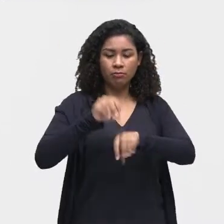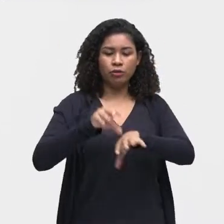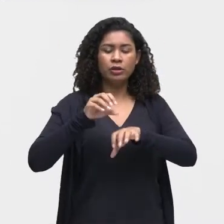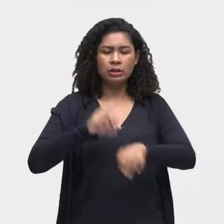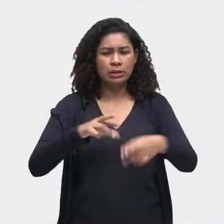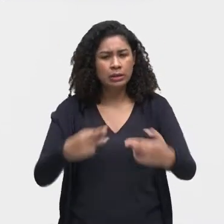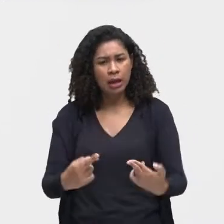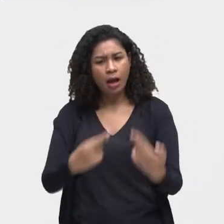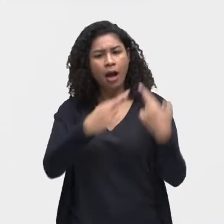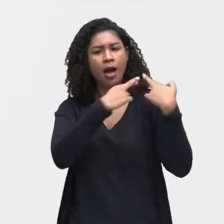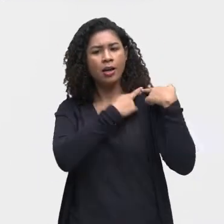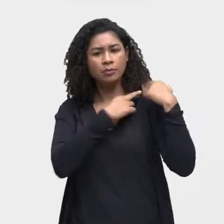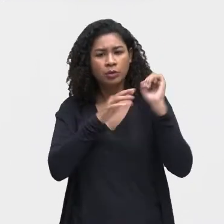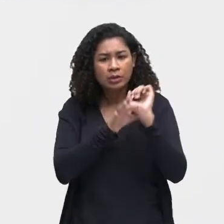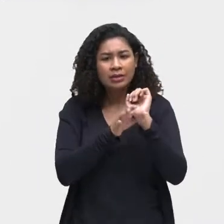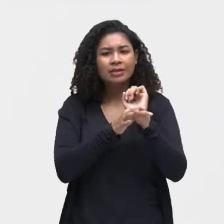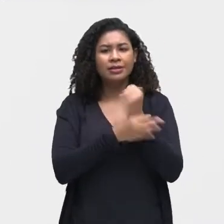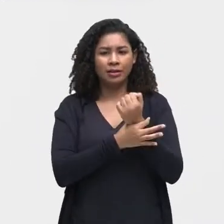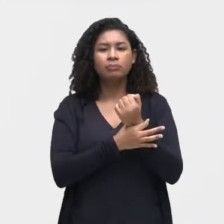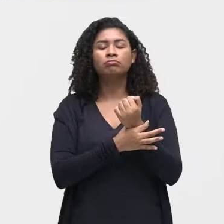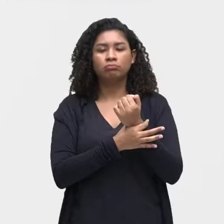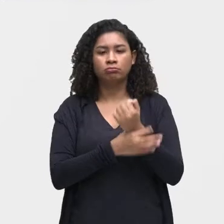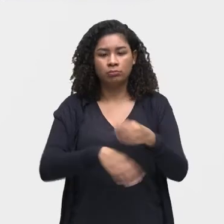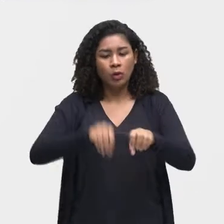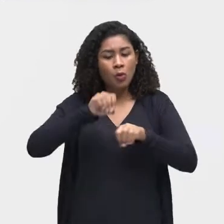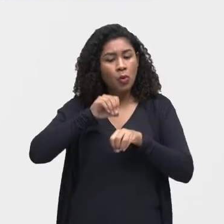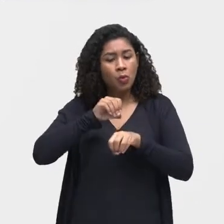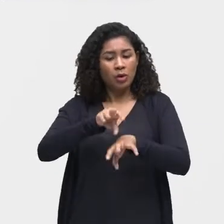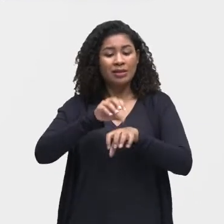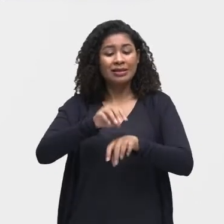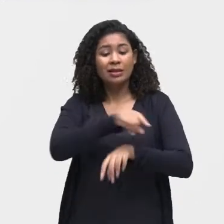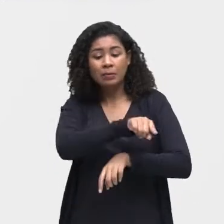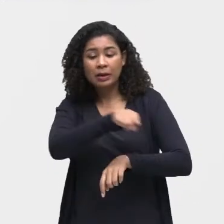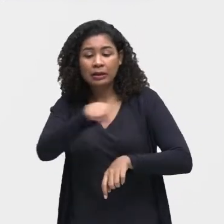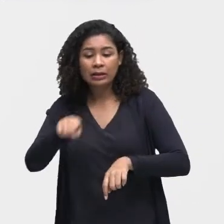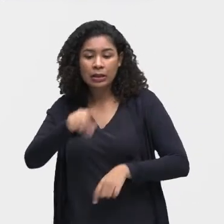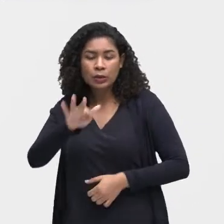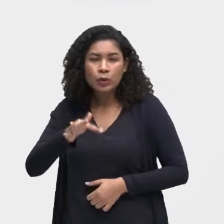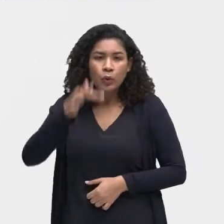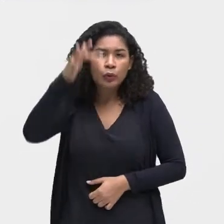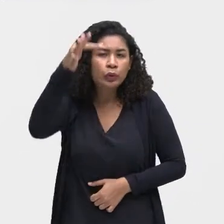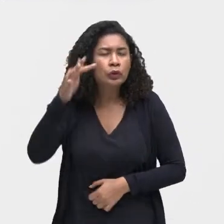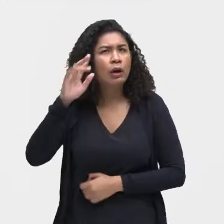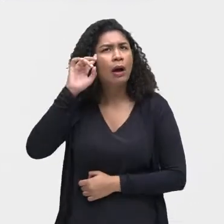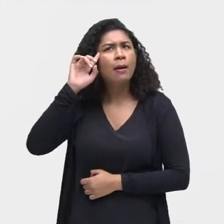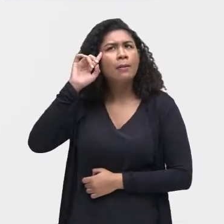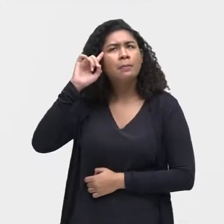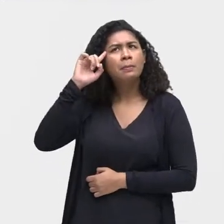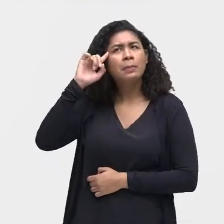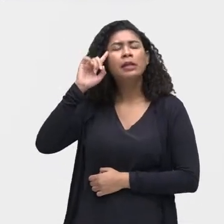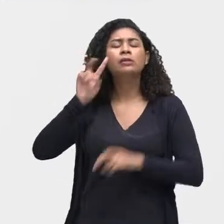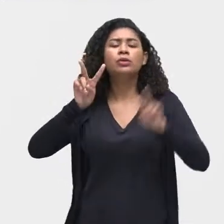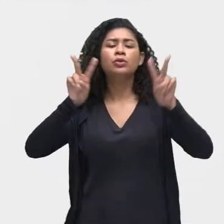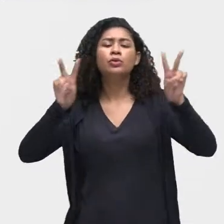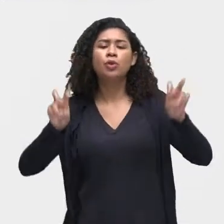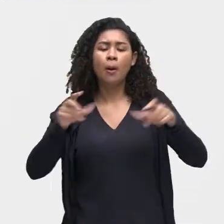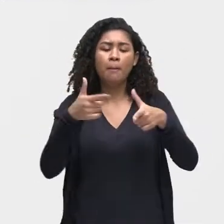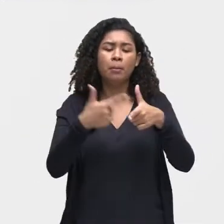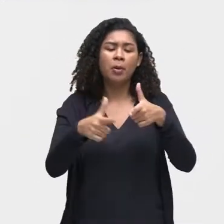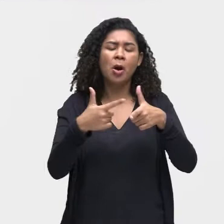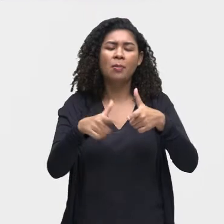formar indivíduos preocupados com os problemas ambientais e que busquem